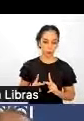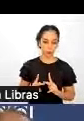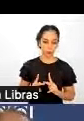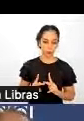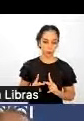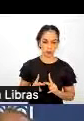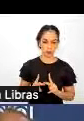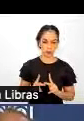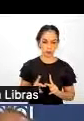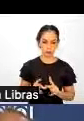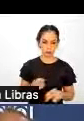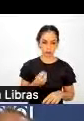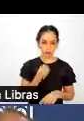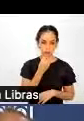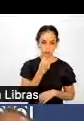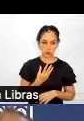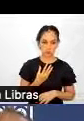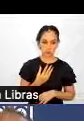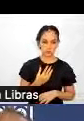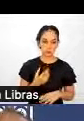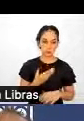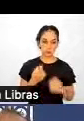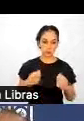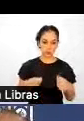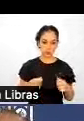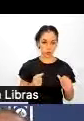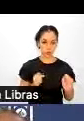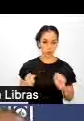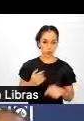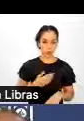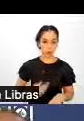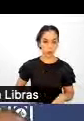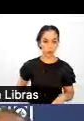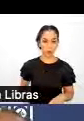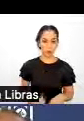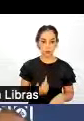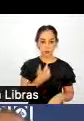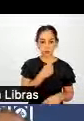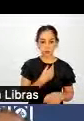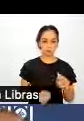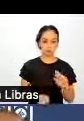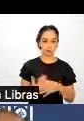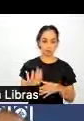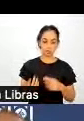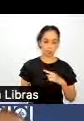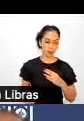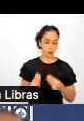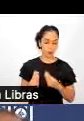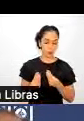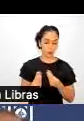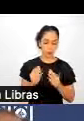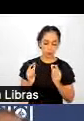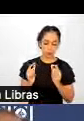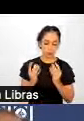top-down, ou seja, ele precisou do poder público para sair do papel, ele tem muitas articulações e tem esse